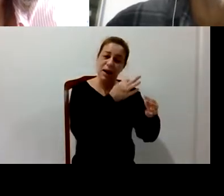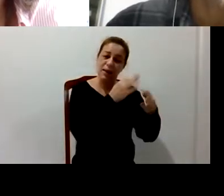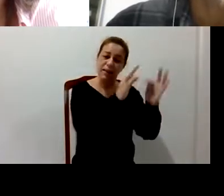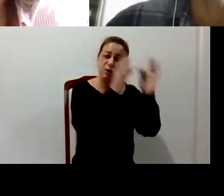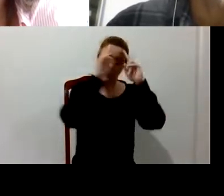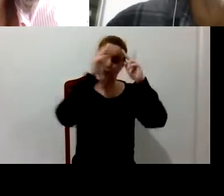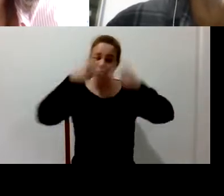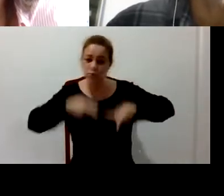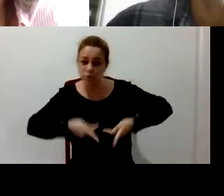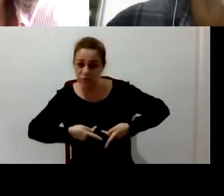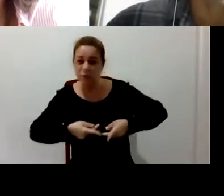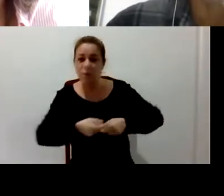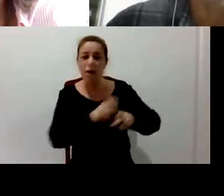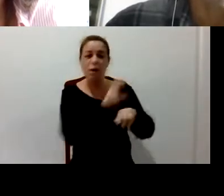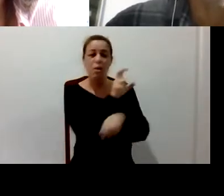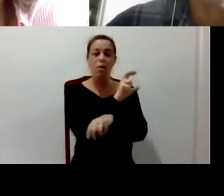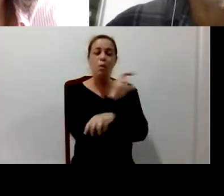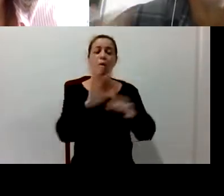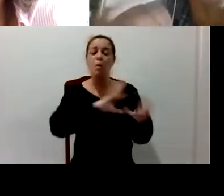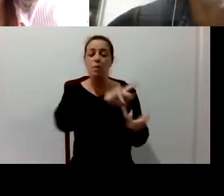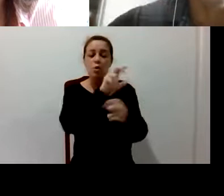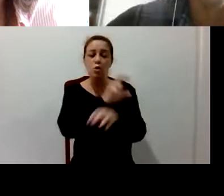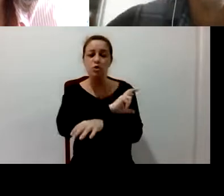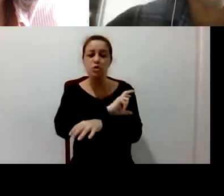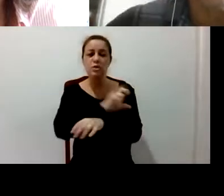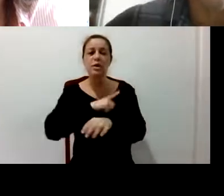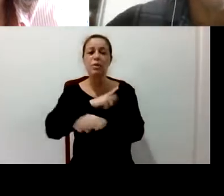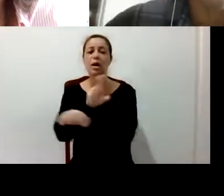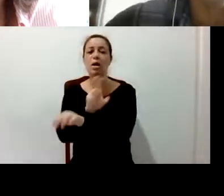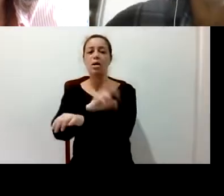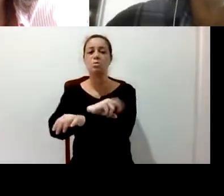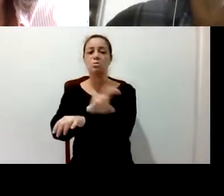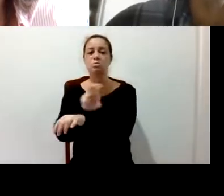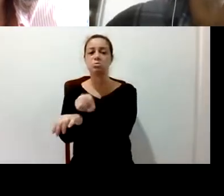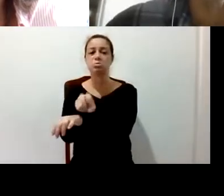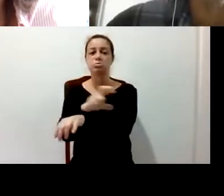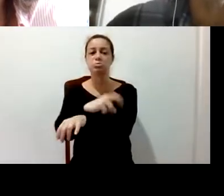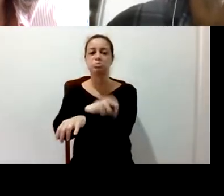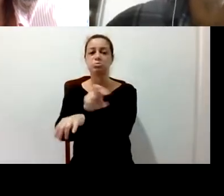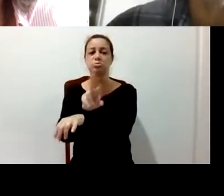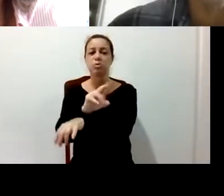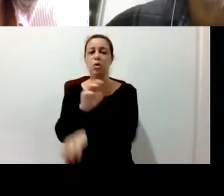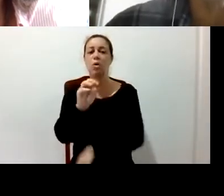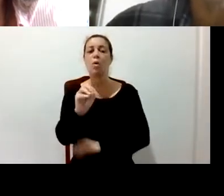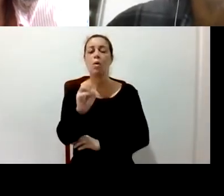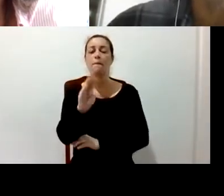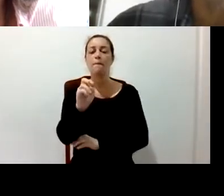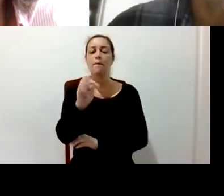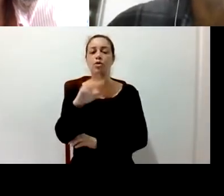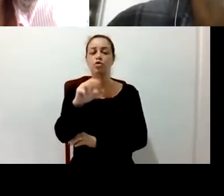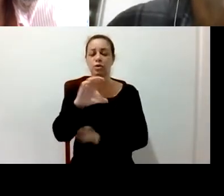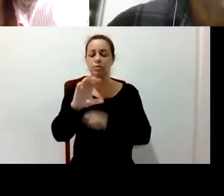muito importante. Eu acho que, assim, independente de vocês, eu acho que vocês vão trazer, né, para o trabalho de